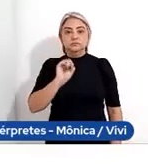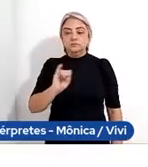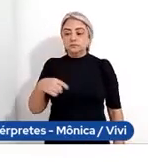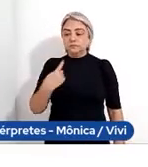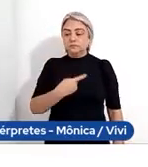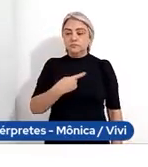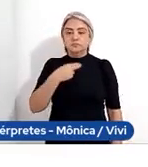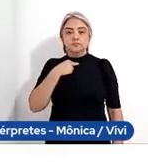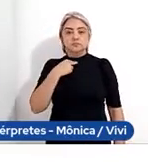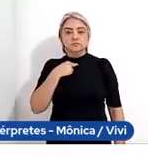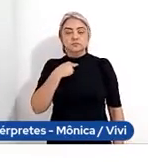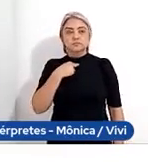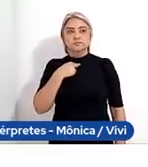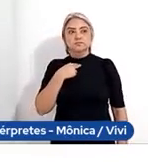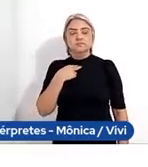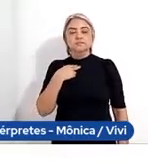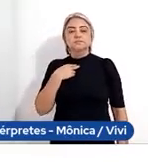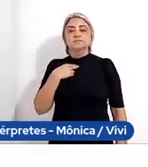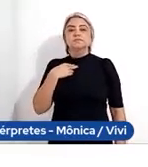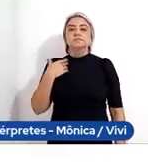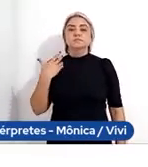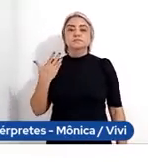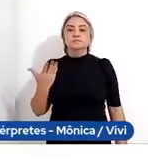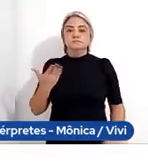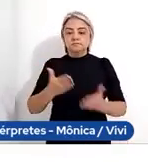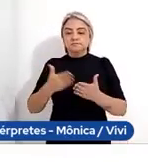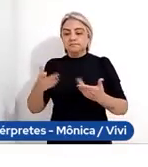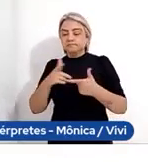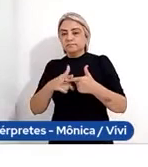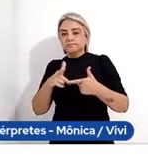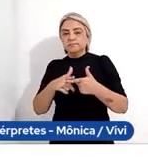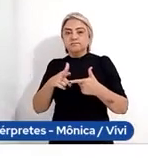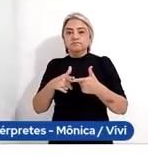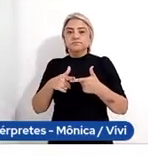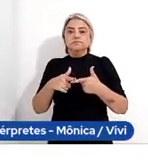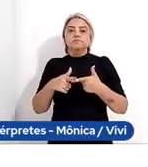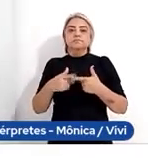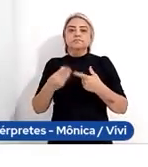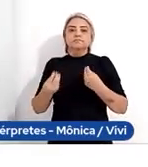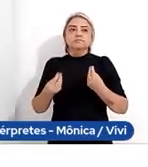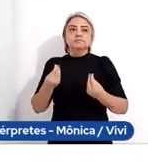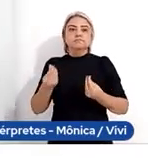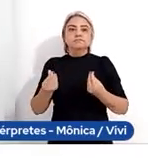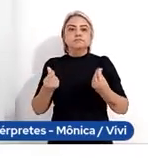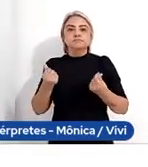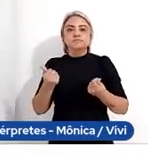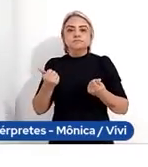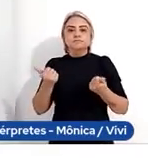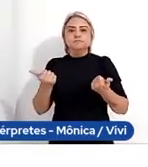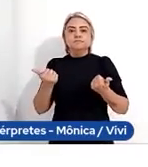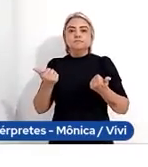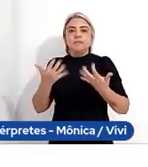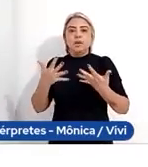não pode contar, em períodos de crise, com o influxo